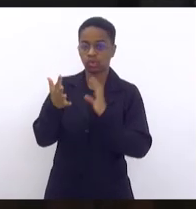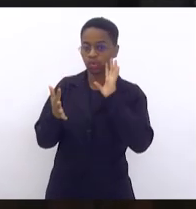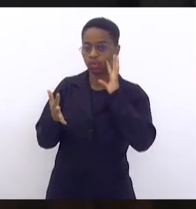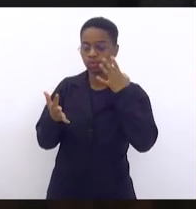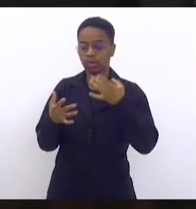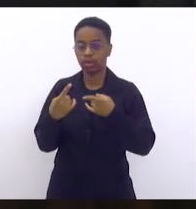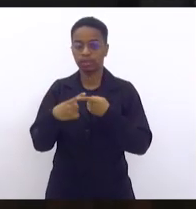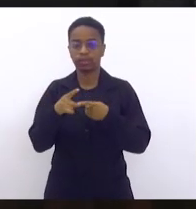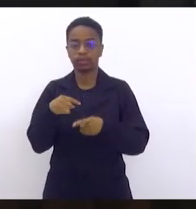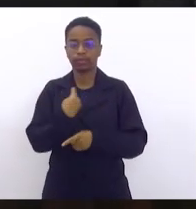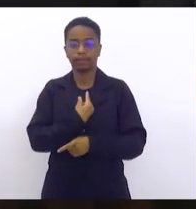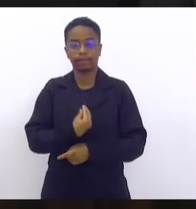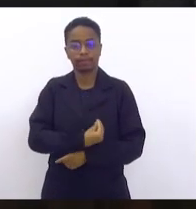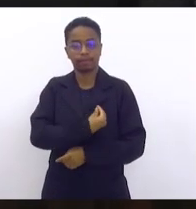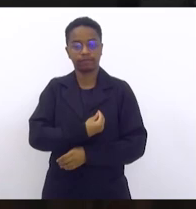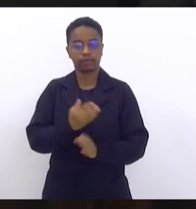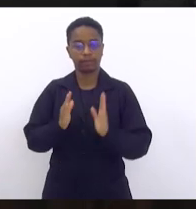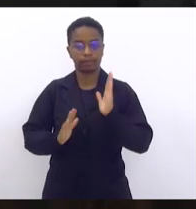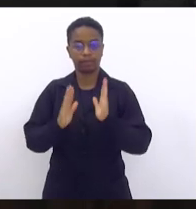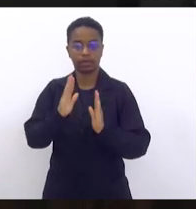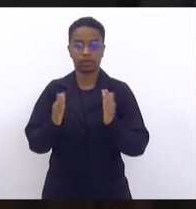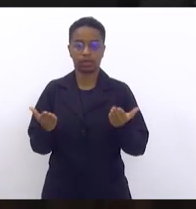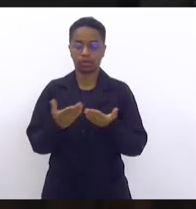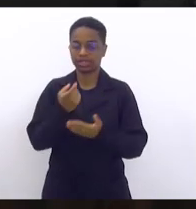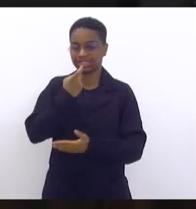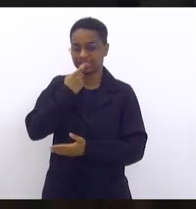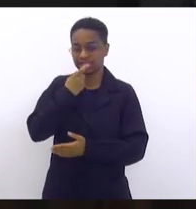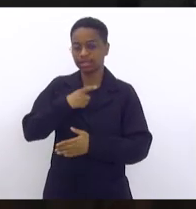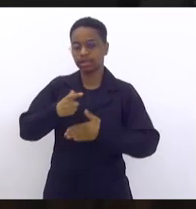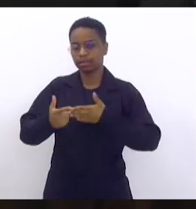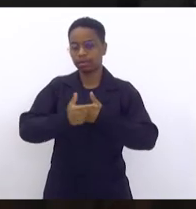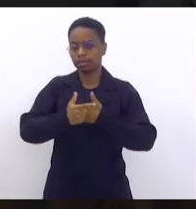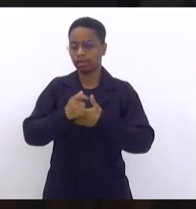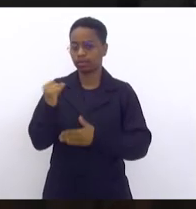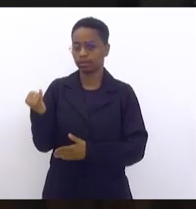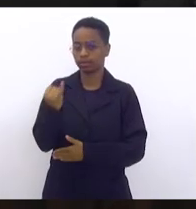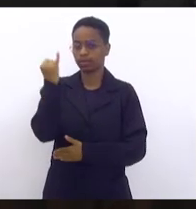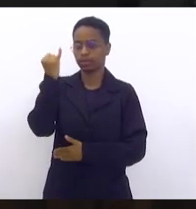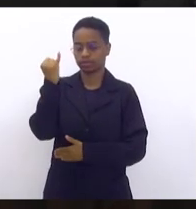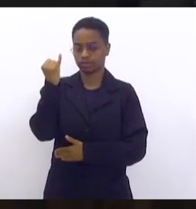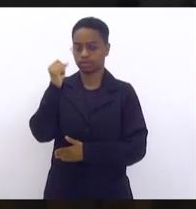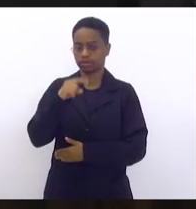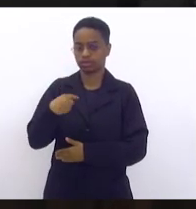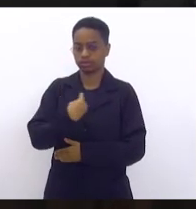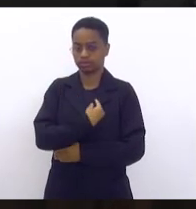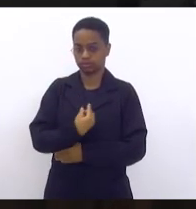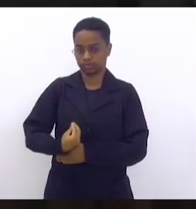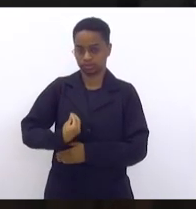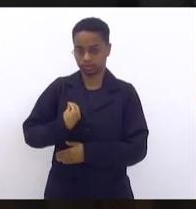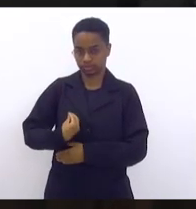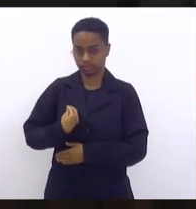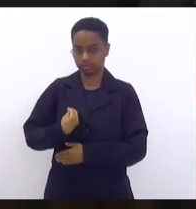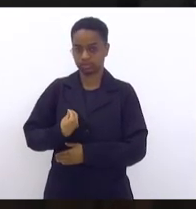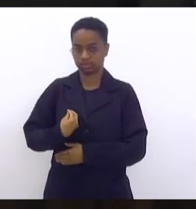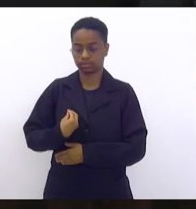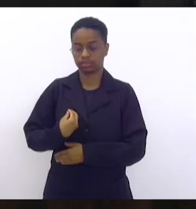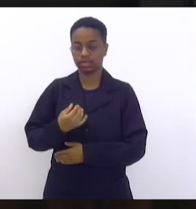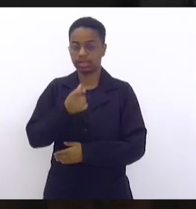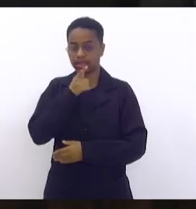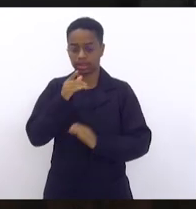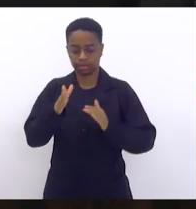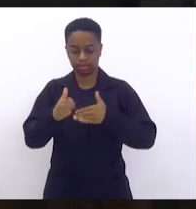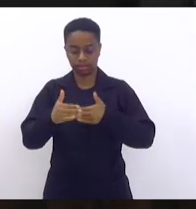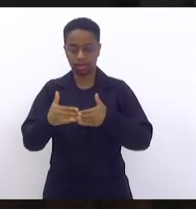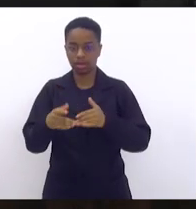vivemos uma época em que os plásticos desempenham papel significativo em nossas vidas desde embalagem de